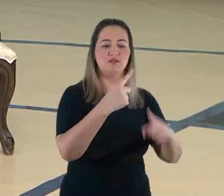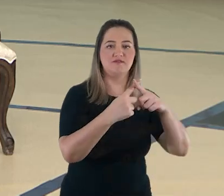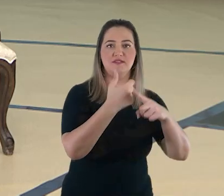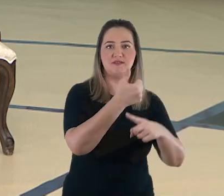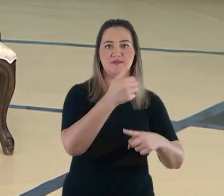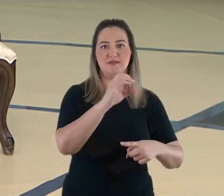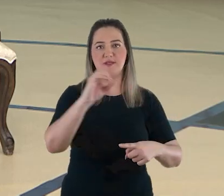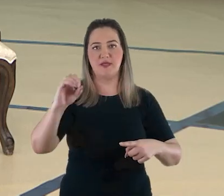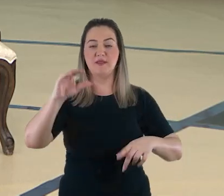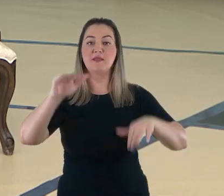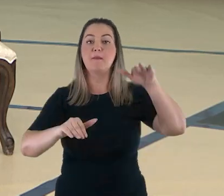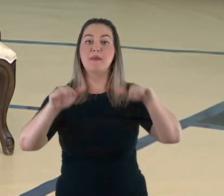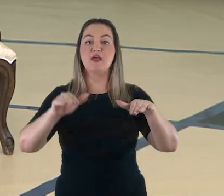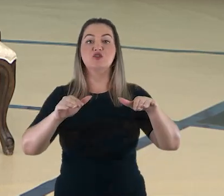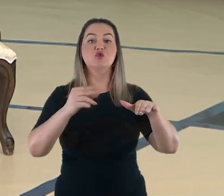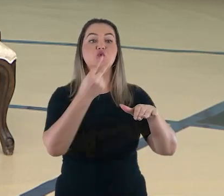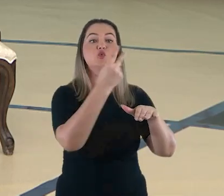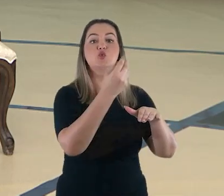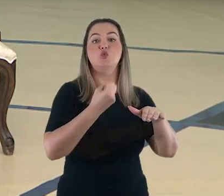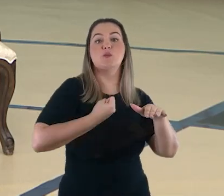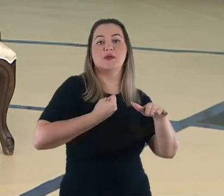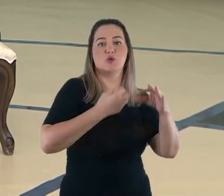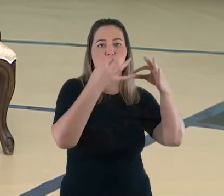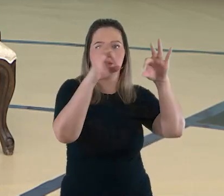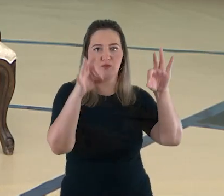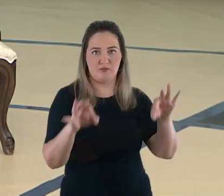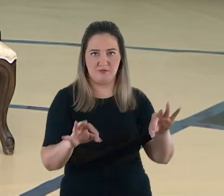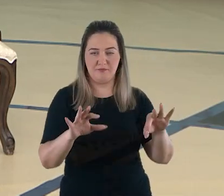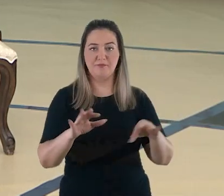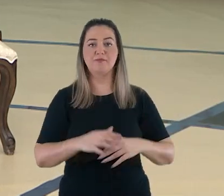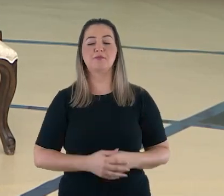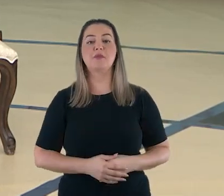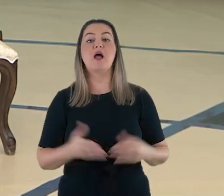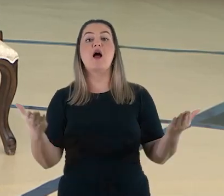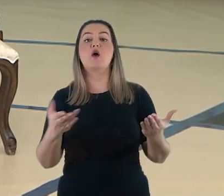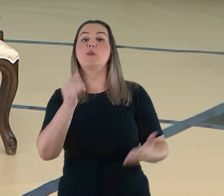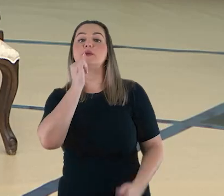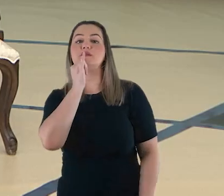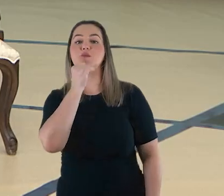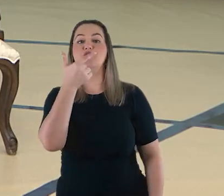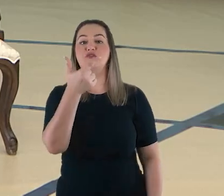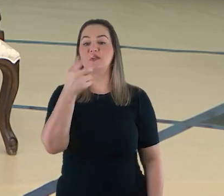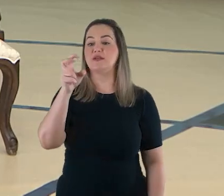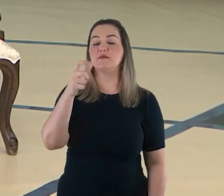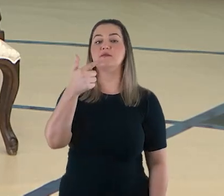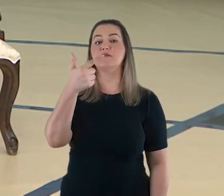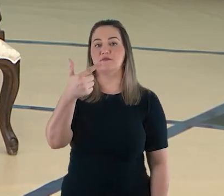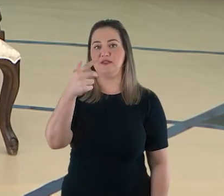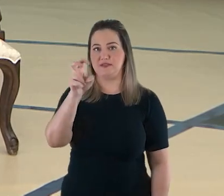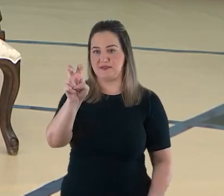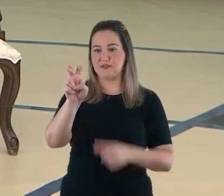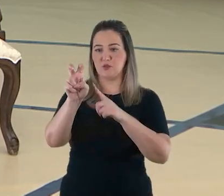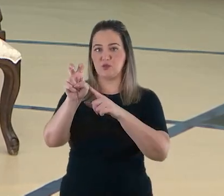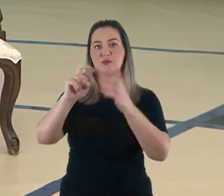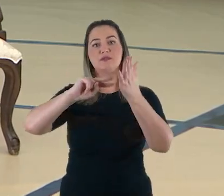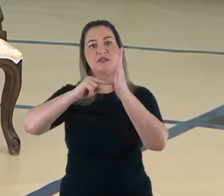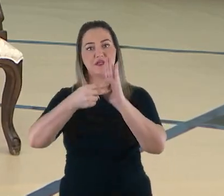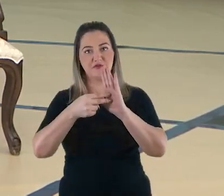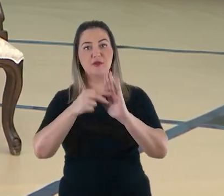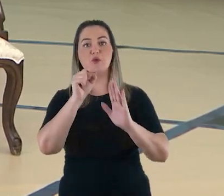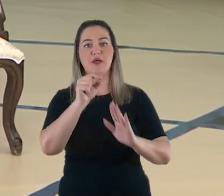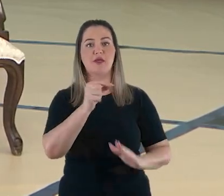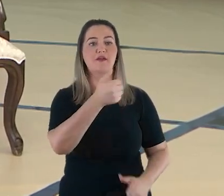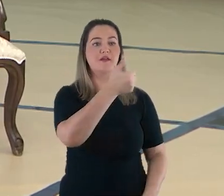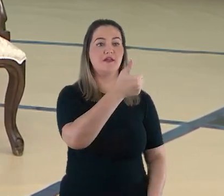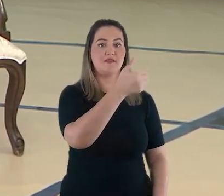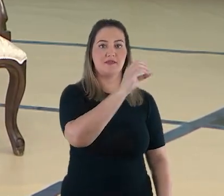claro, de onde o número aparece ali na lista. Agora, o 25. O 25 significa nada mais, nada menos que 2